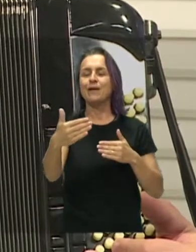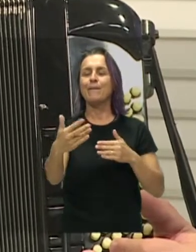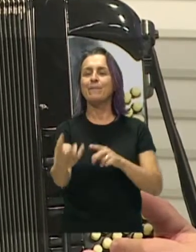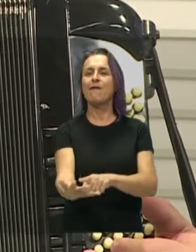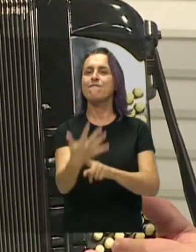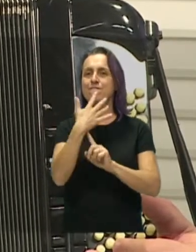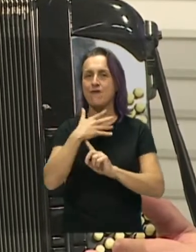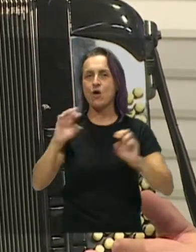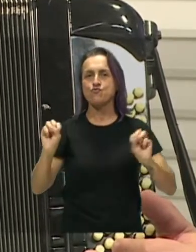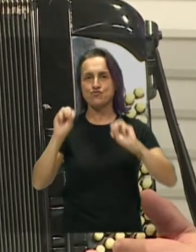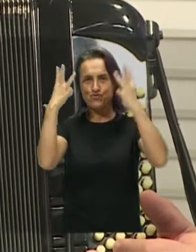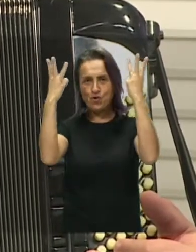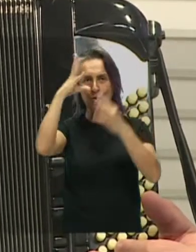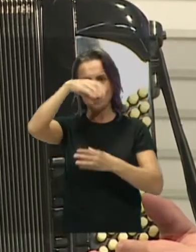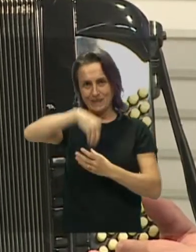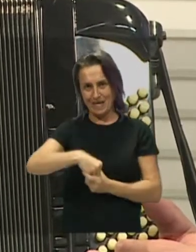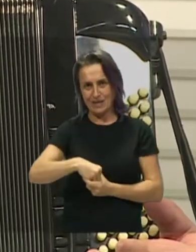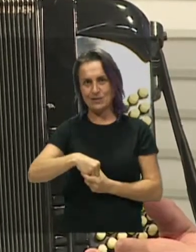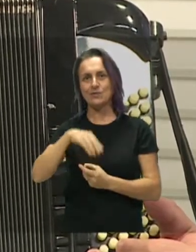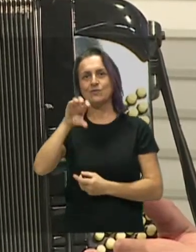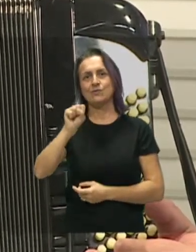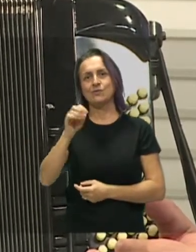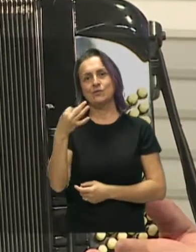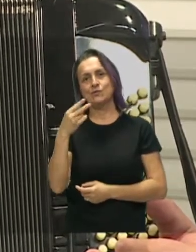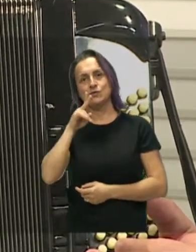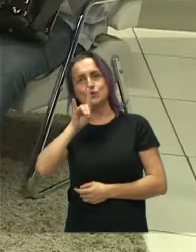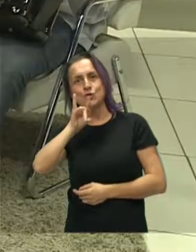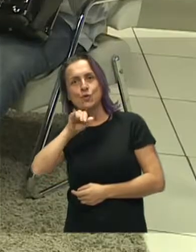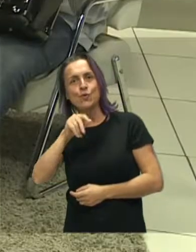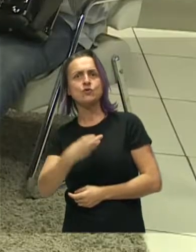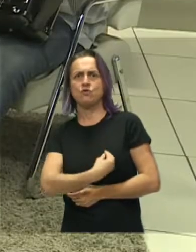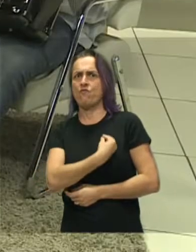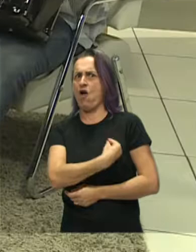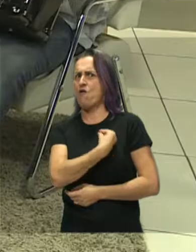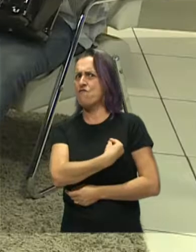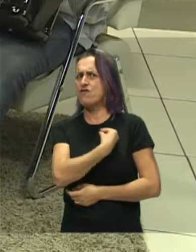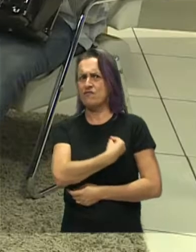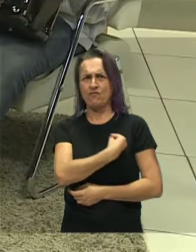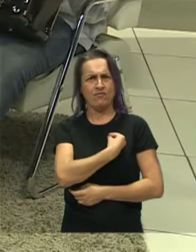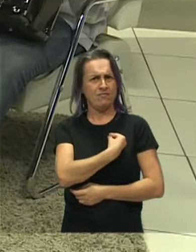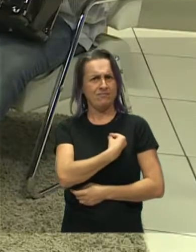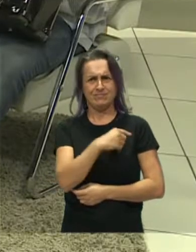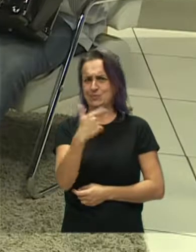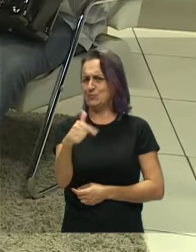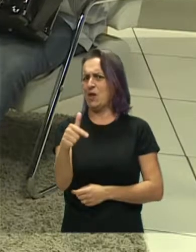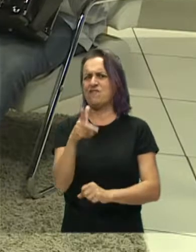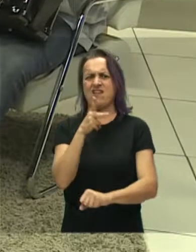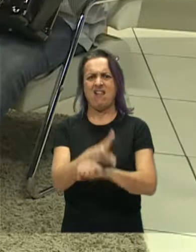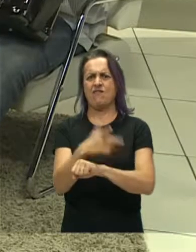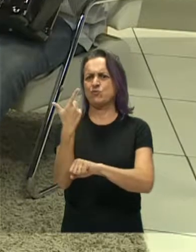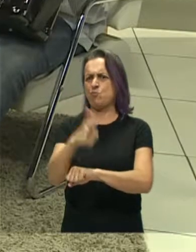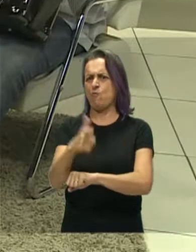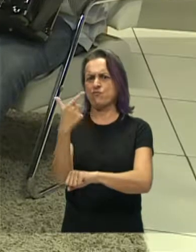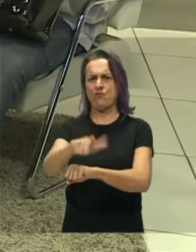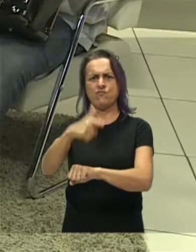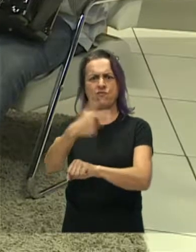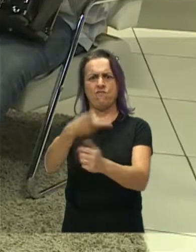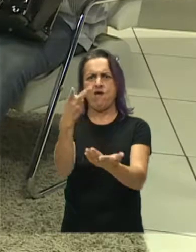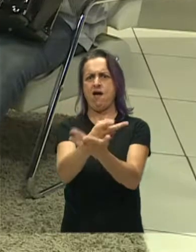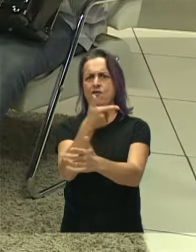do estúdio. E foi ao vivo mesmo, não teve aquele negócio de refazer, não, foi